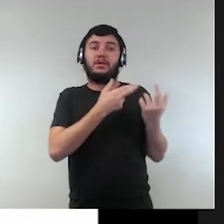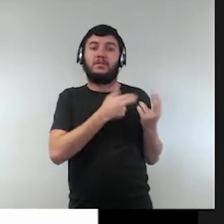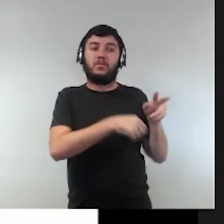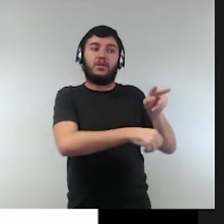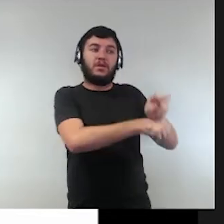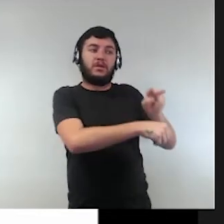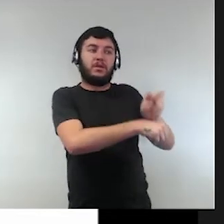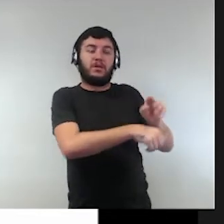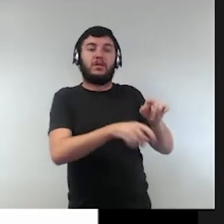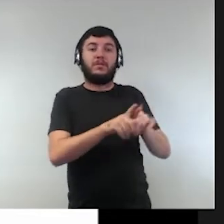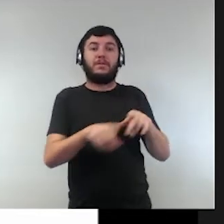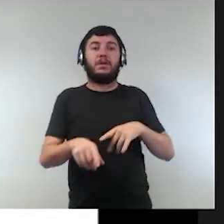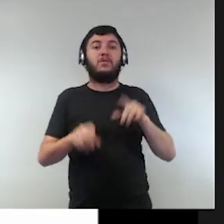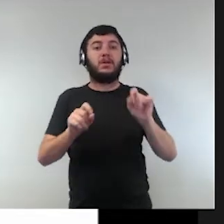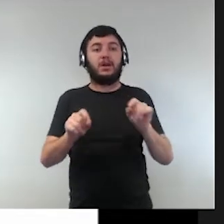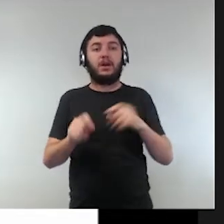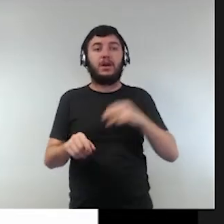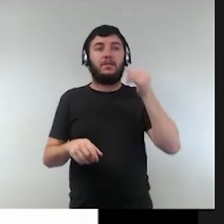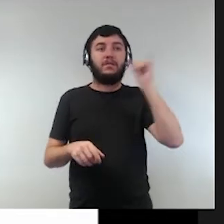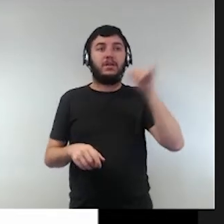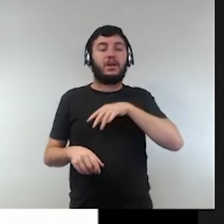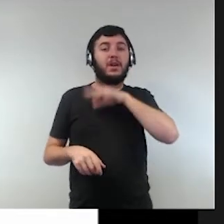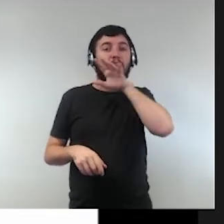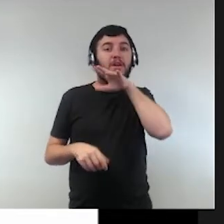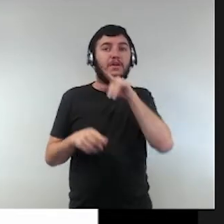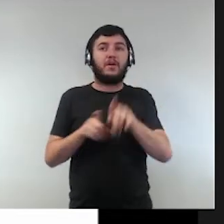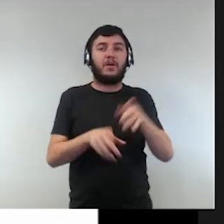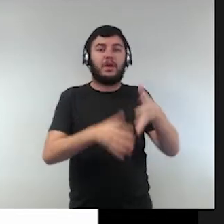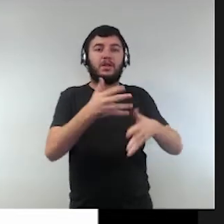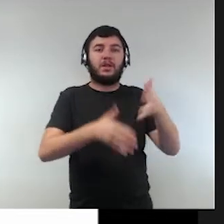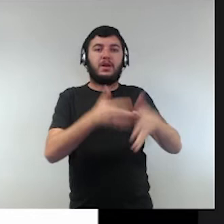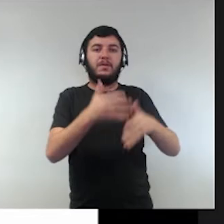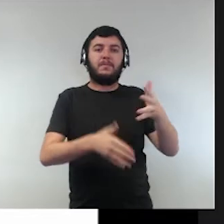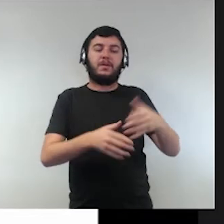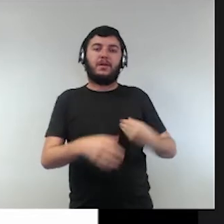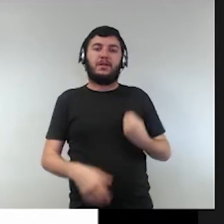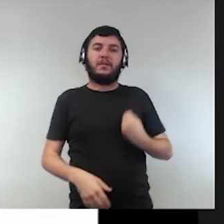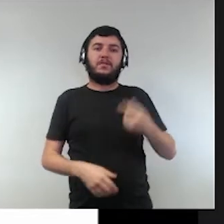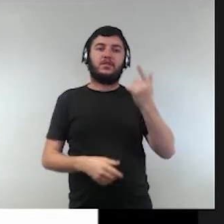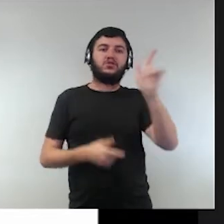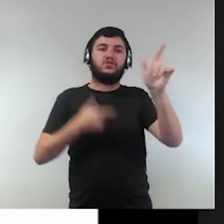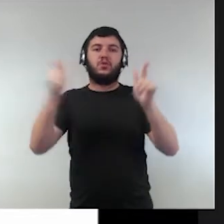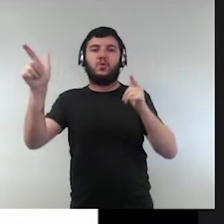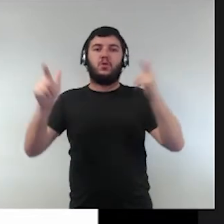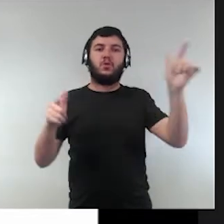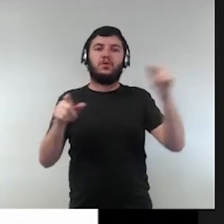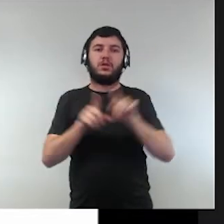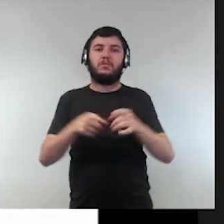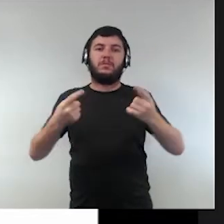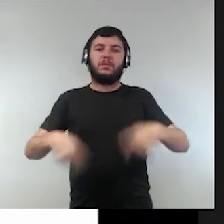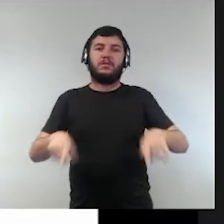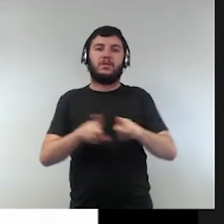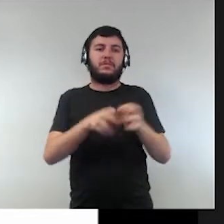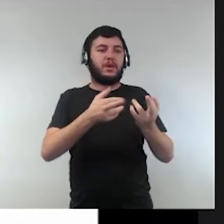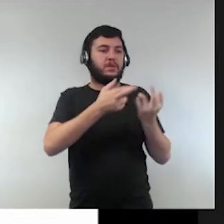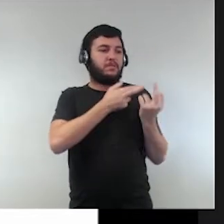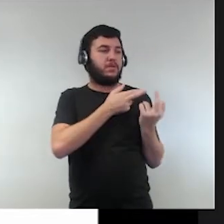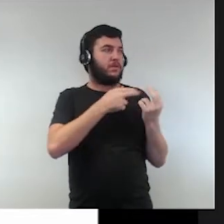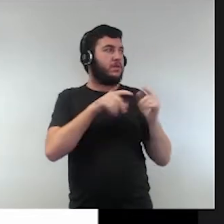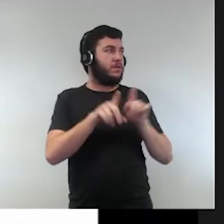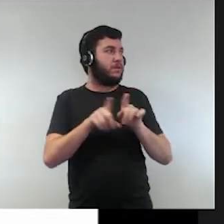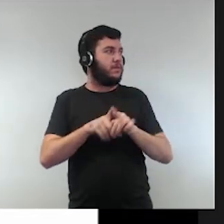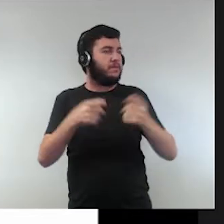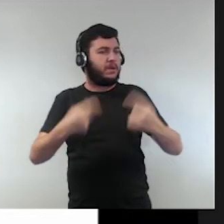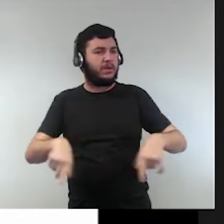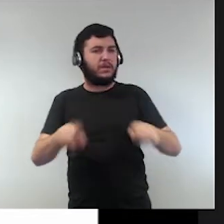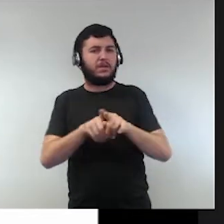o seu animal incomode as outras pessoas. Claro, tem que ter responsabilidade a esse ponto. E é preciso também que as pessoas